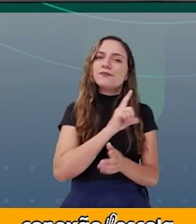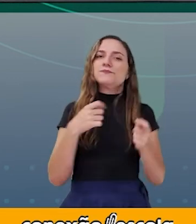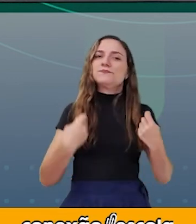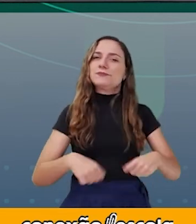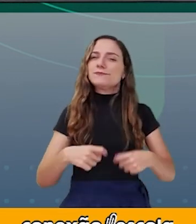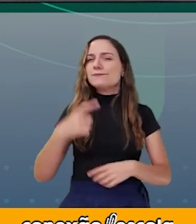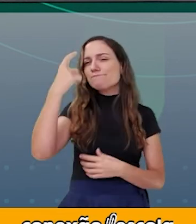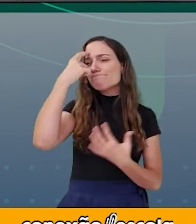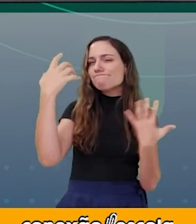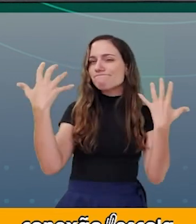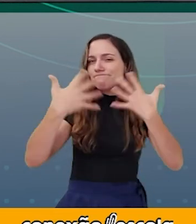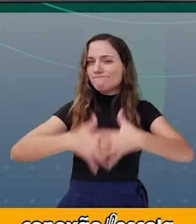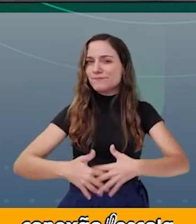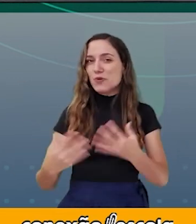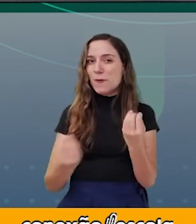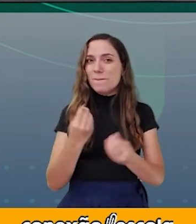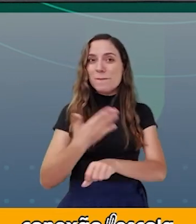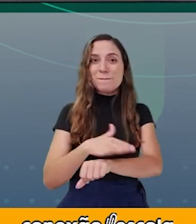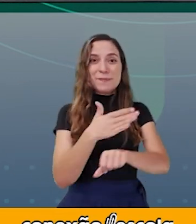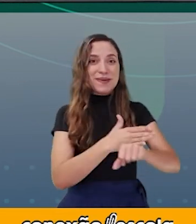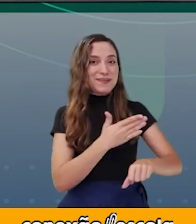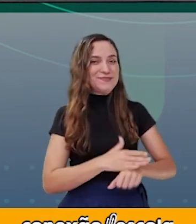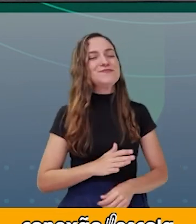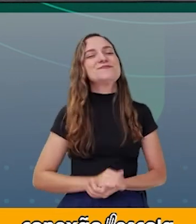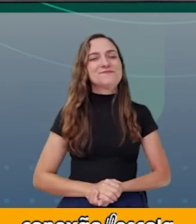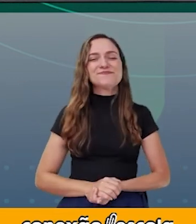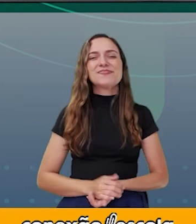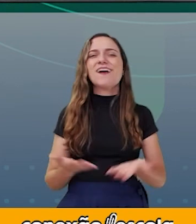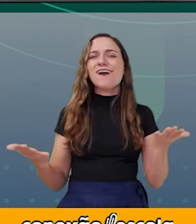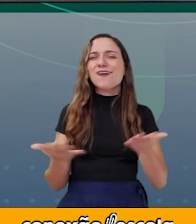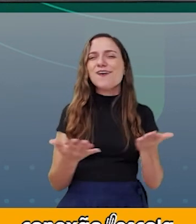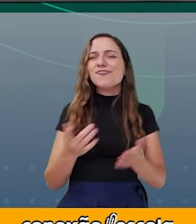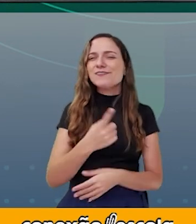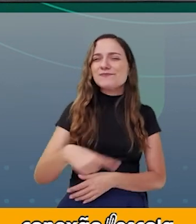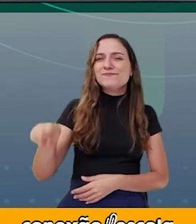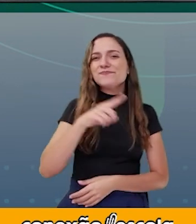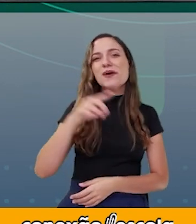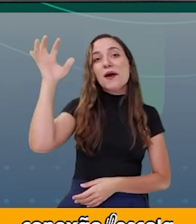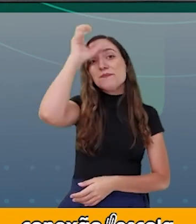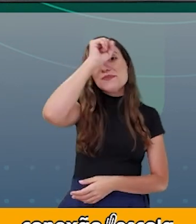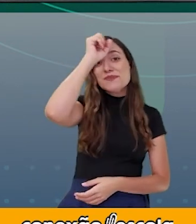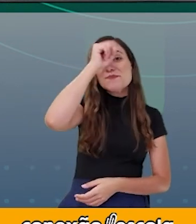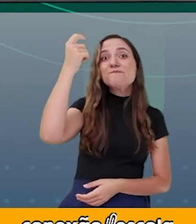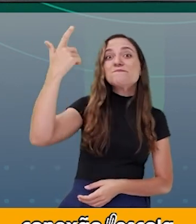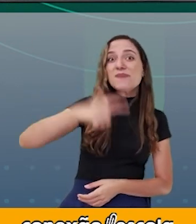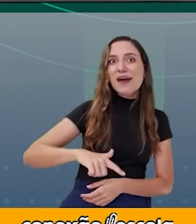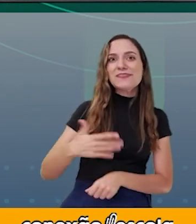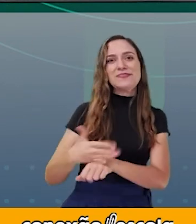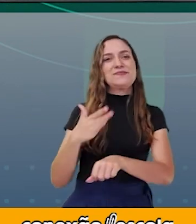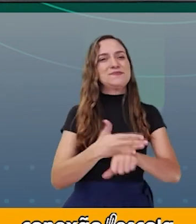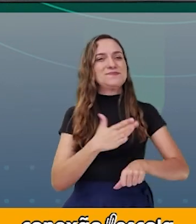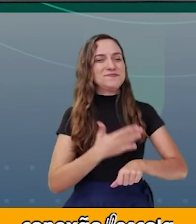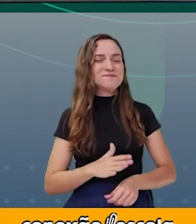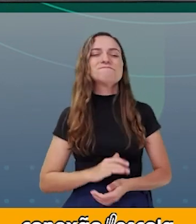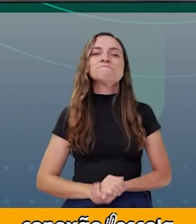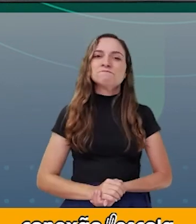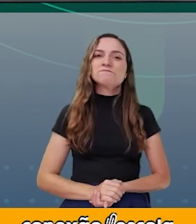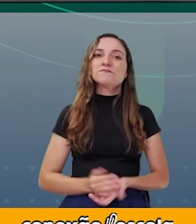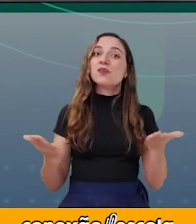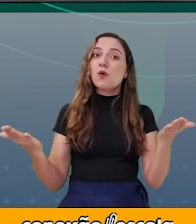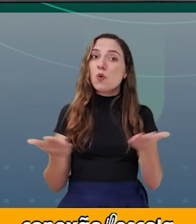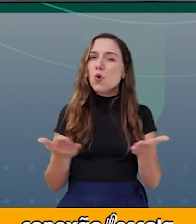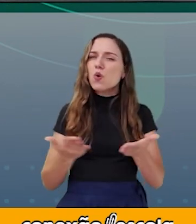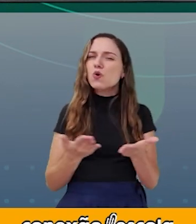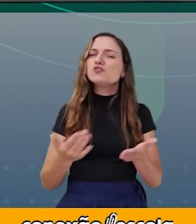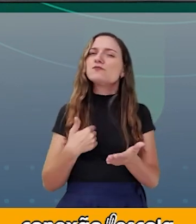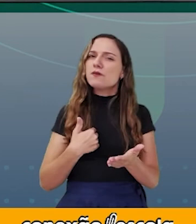nossa ação reflexiva. Que tal aprender mais um pouquinho praticando? Hoje,